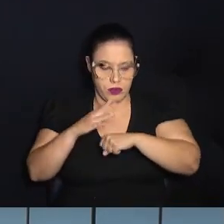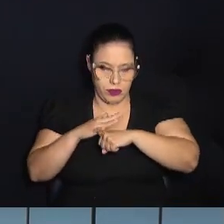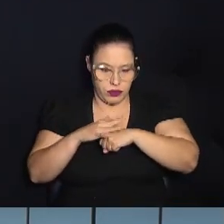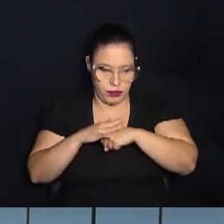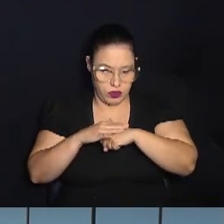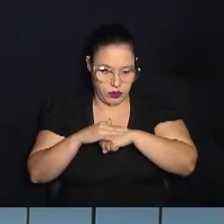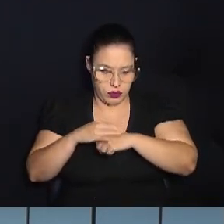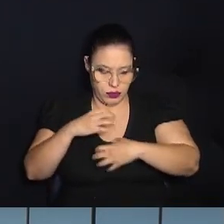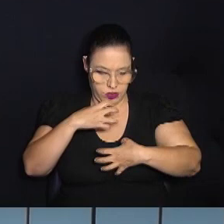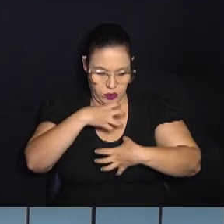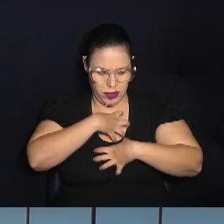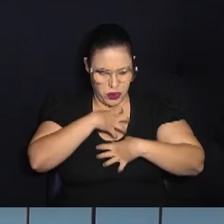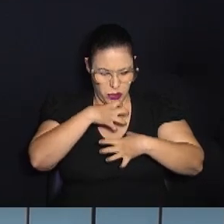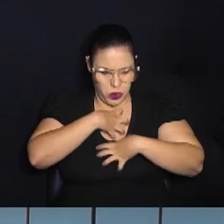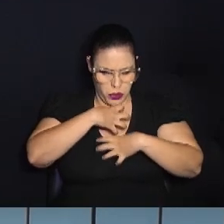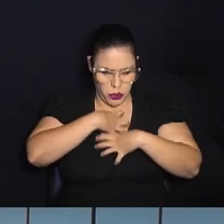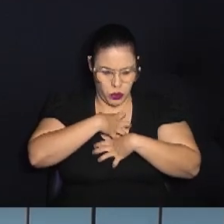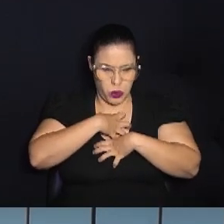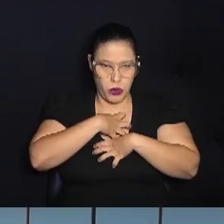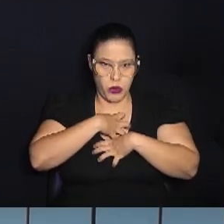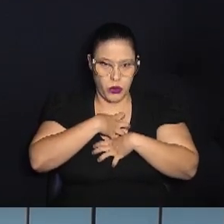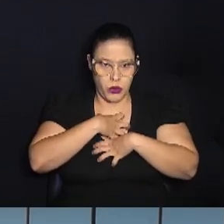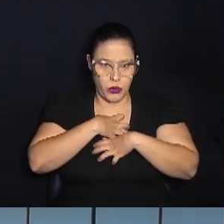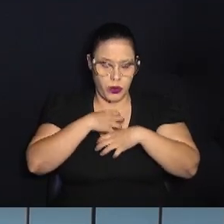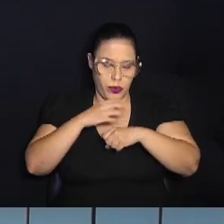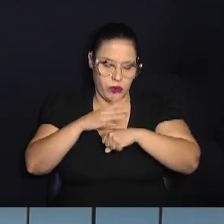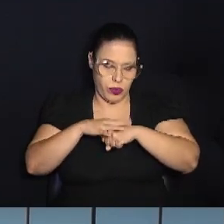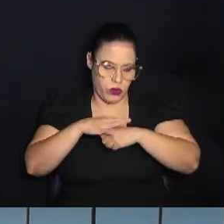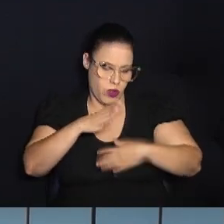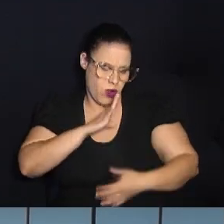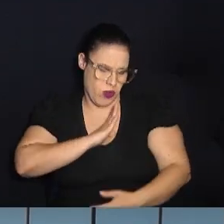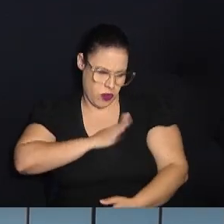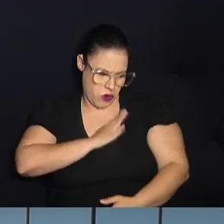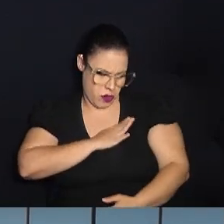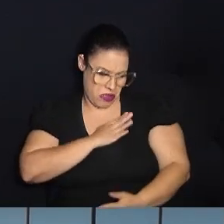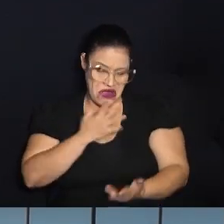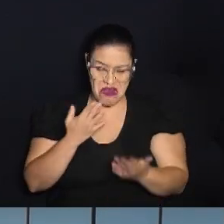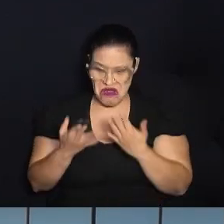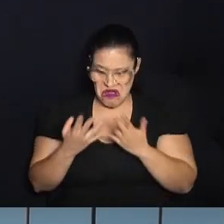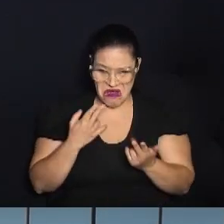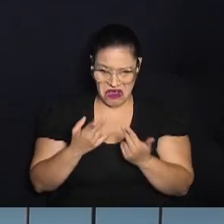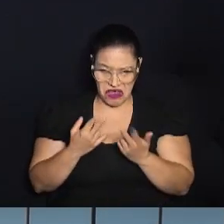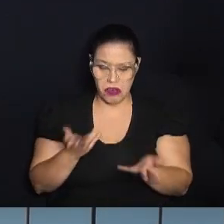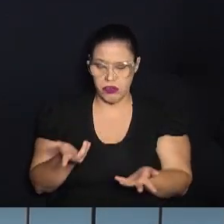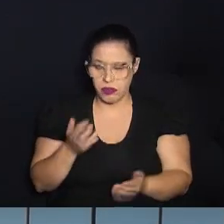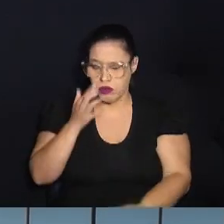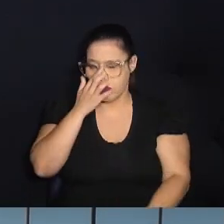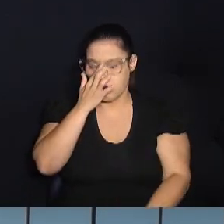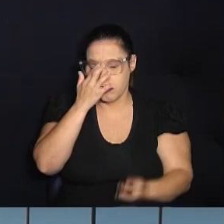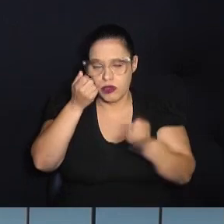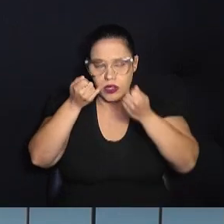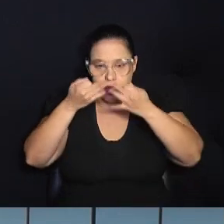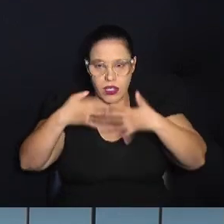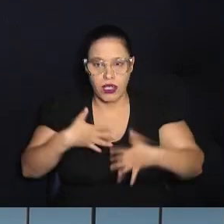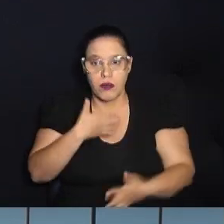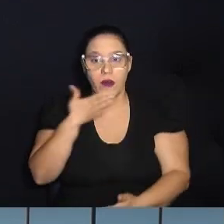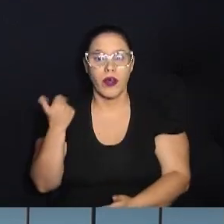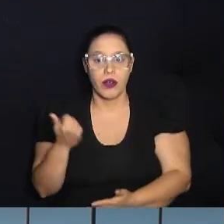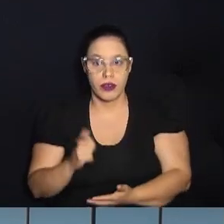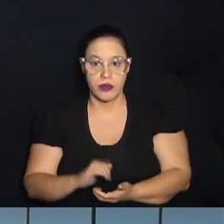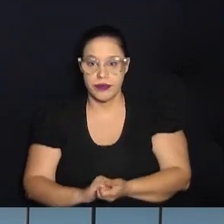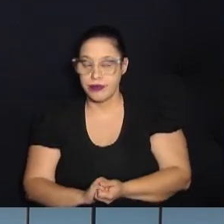as doenças pulmonares e as questões cardiovasculares, porque tem uma relação, né? Explicar um pouquinho isso, esclarecer